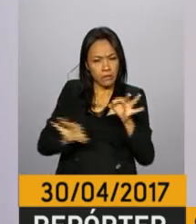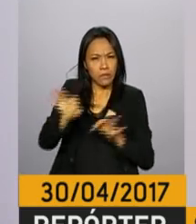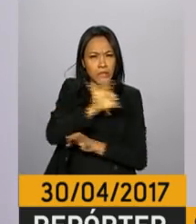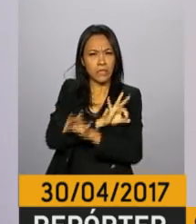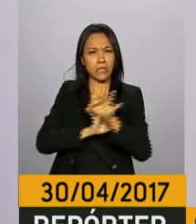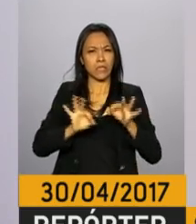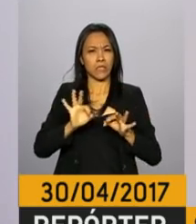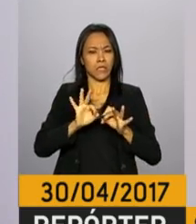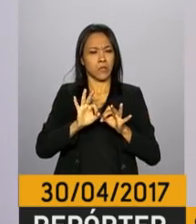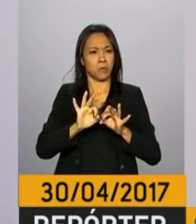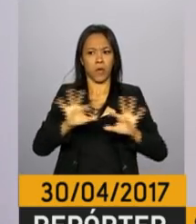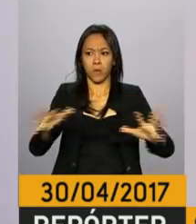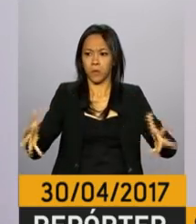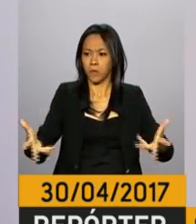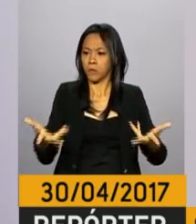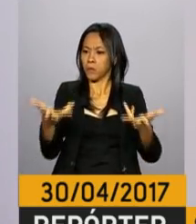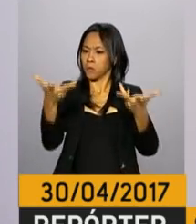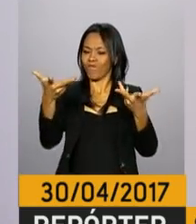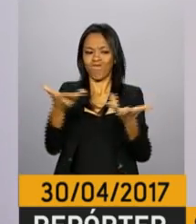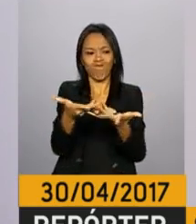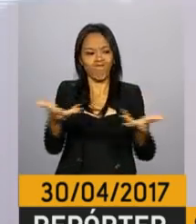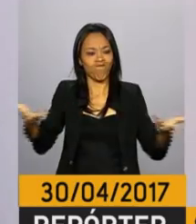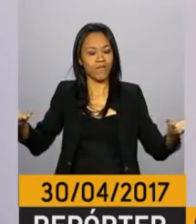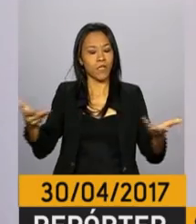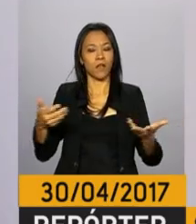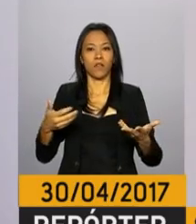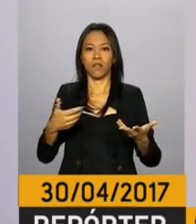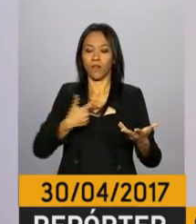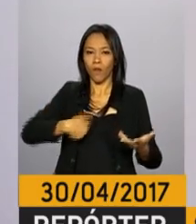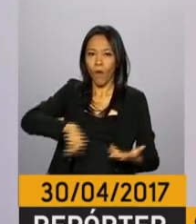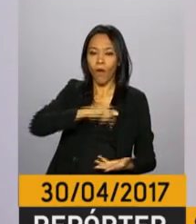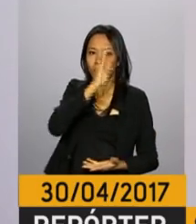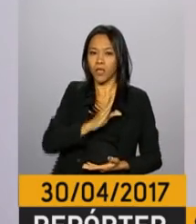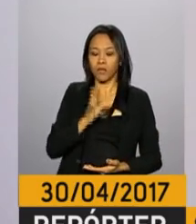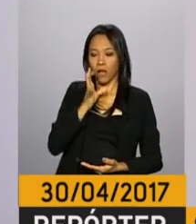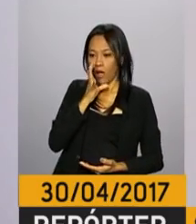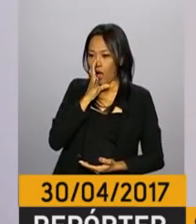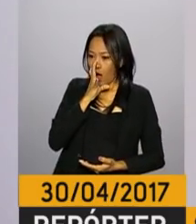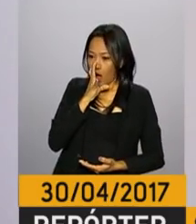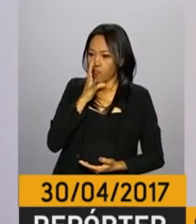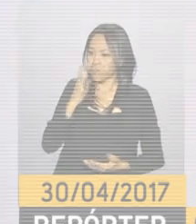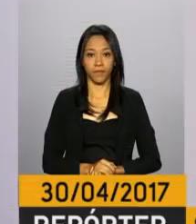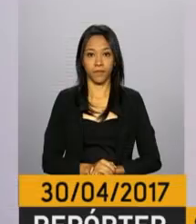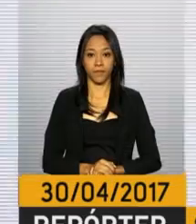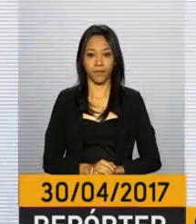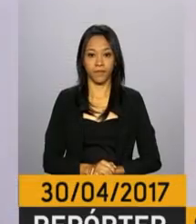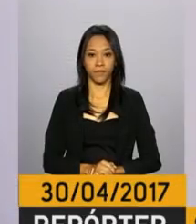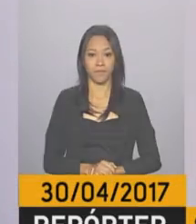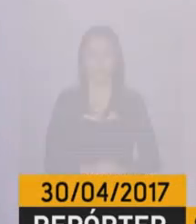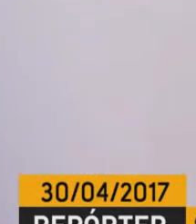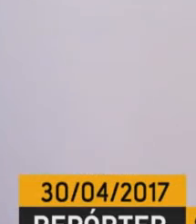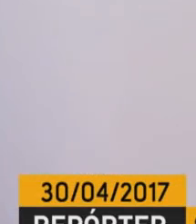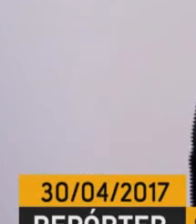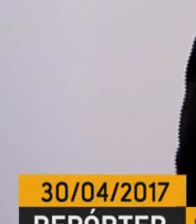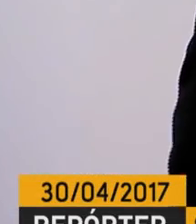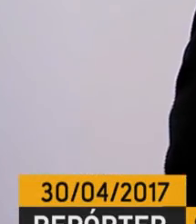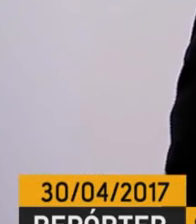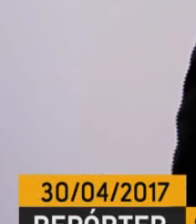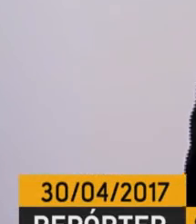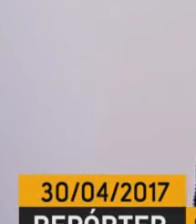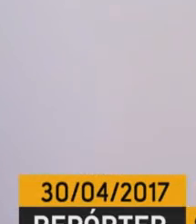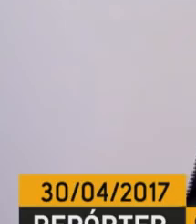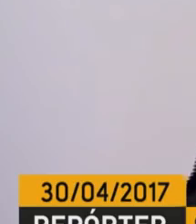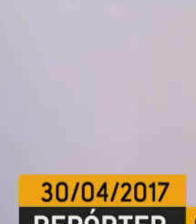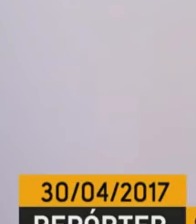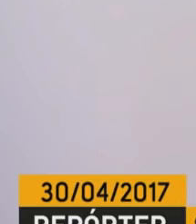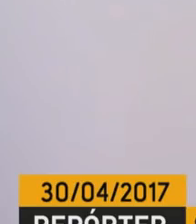a cerimônia japonesa é uma coisa que nos encanta a todos. Há gestos mínimos que